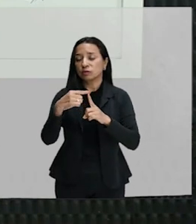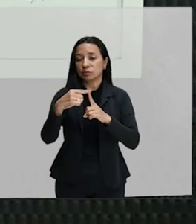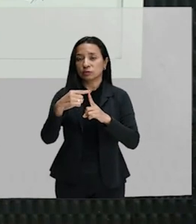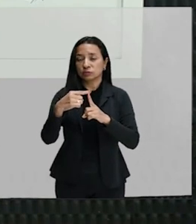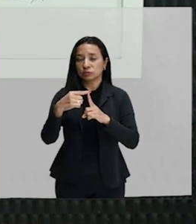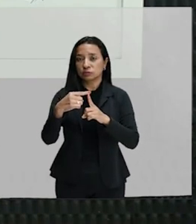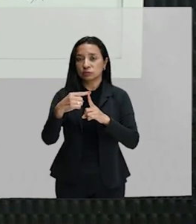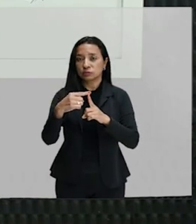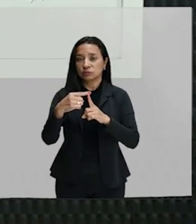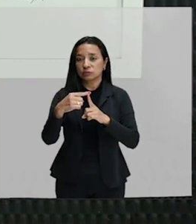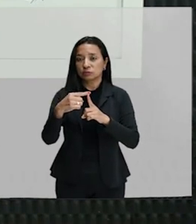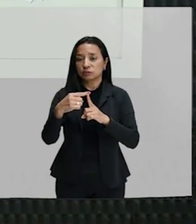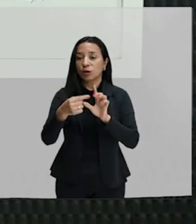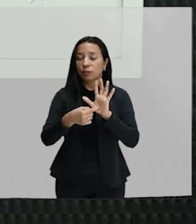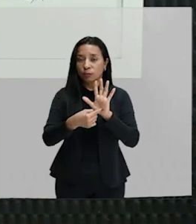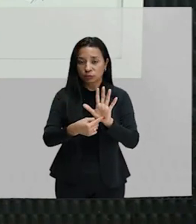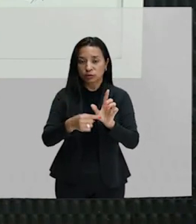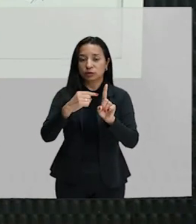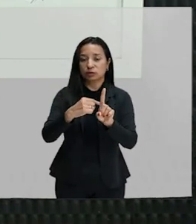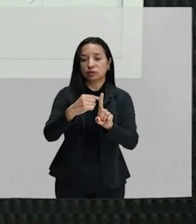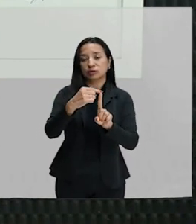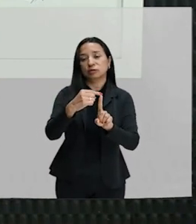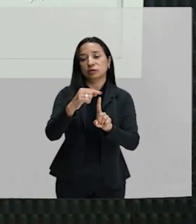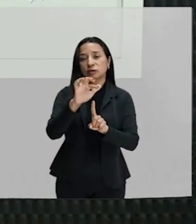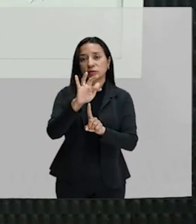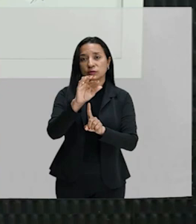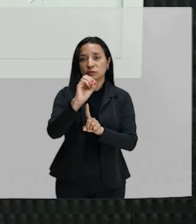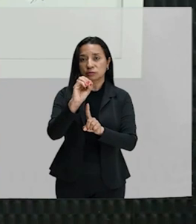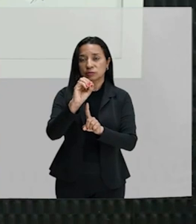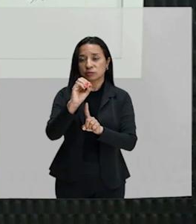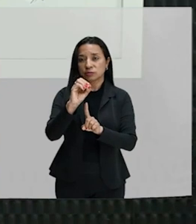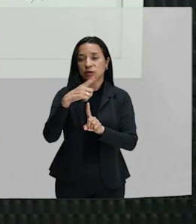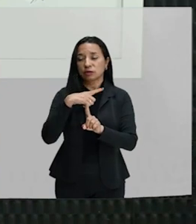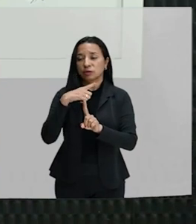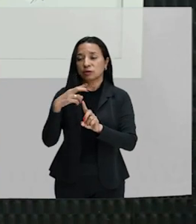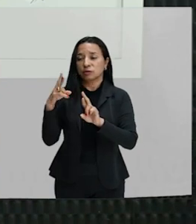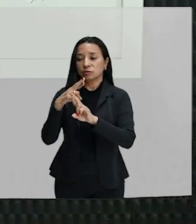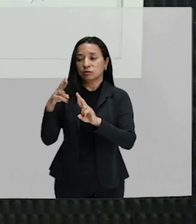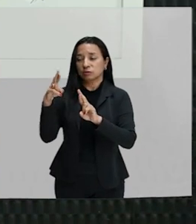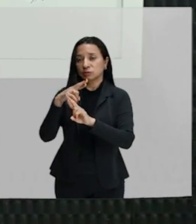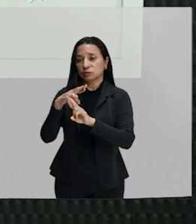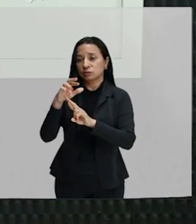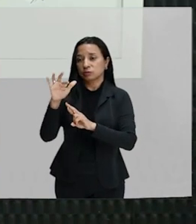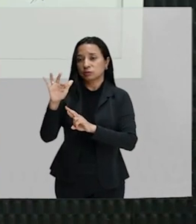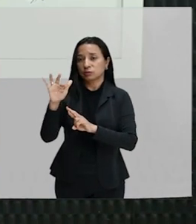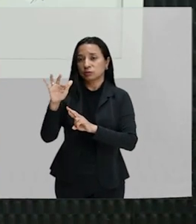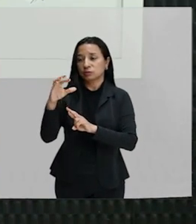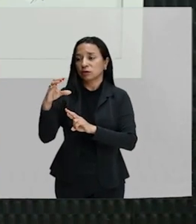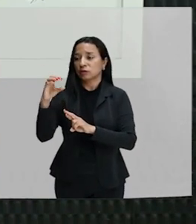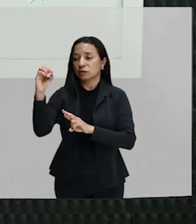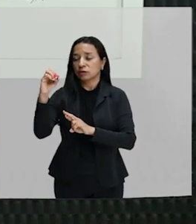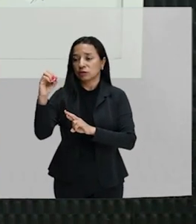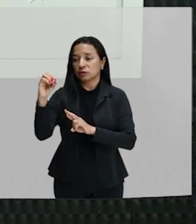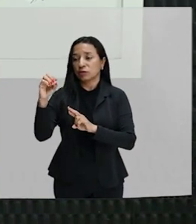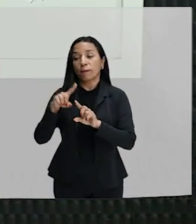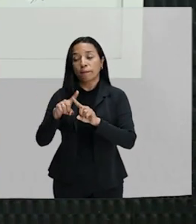temperatura indicada na escala faren fahenheit né tem a sua correspondente na escala cels Só que essa correspondente é o dobro